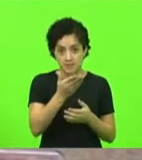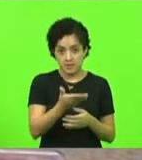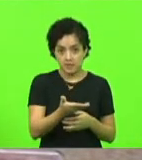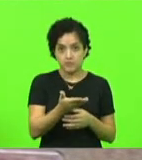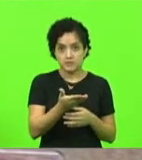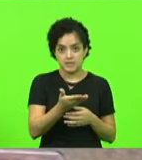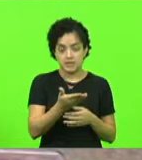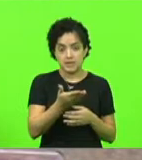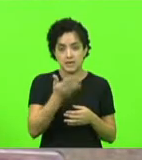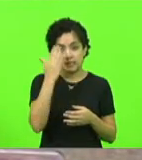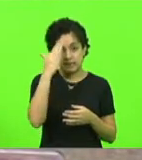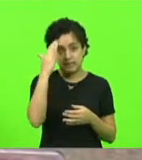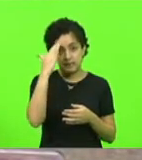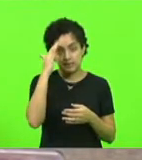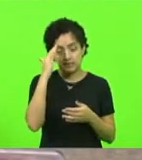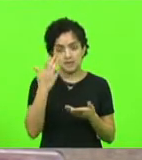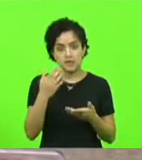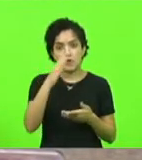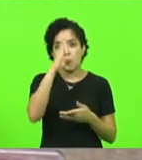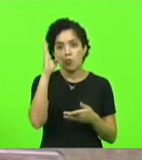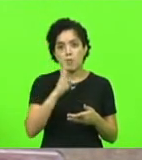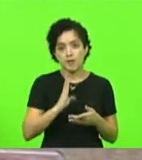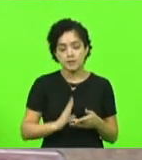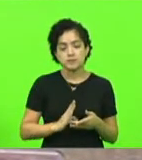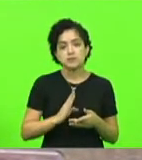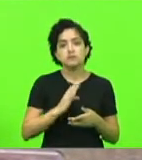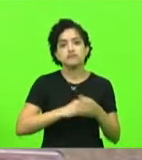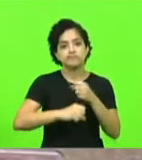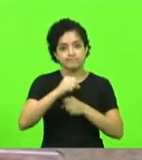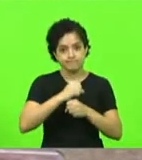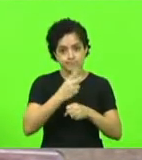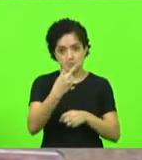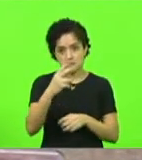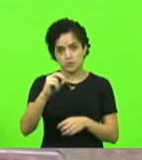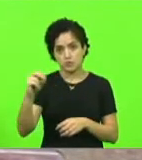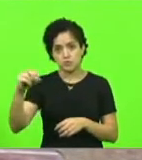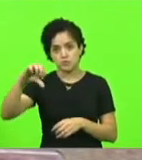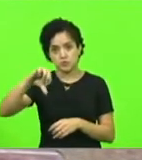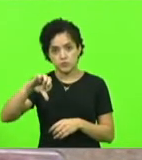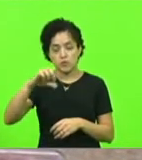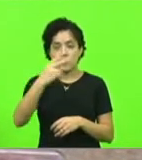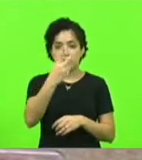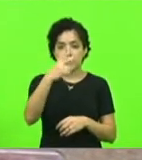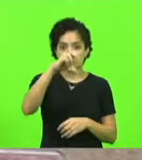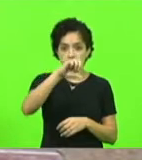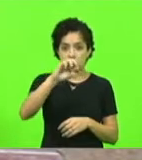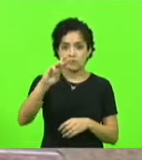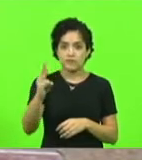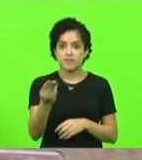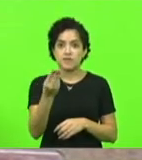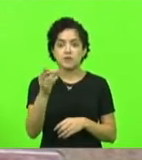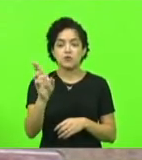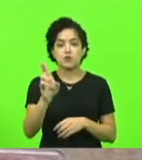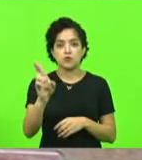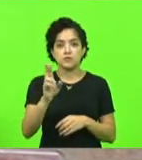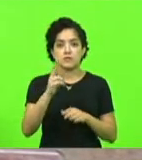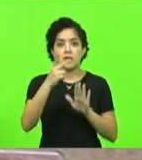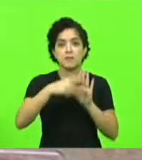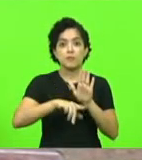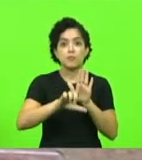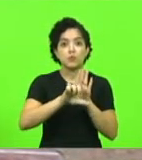ter uma ideia, o Brasil, em 2009, pagou 29 milhões para um projeto de